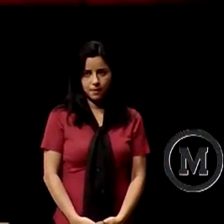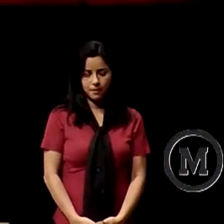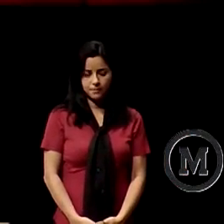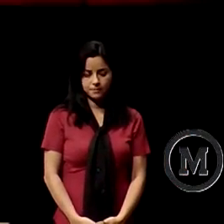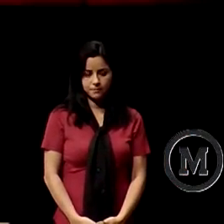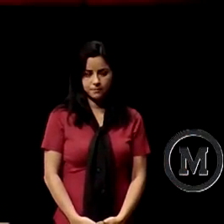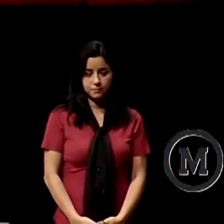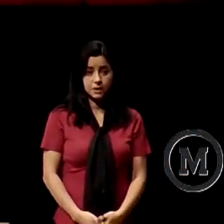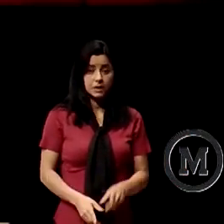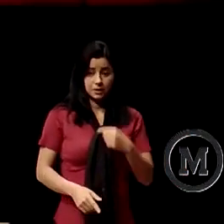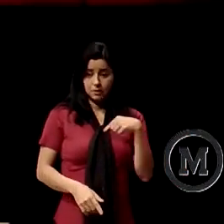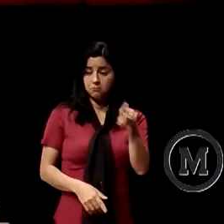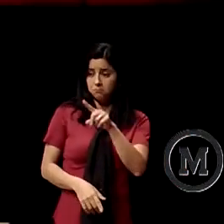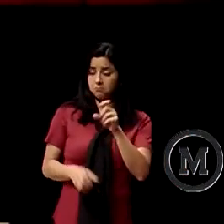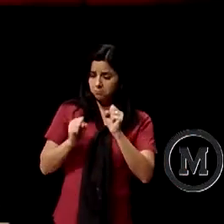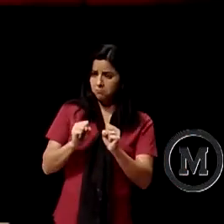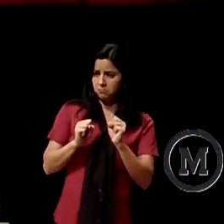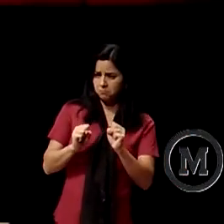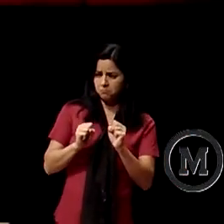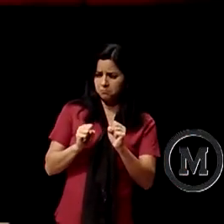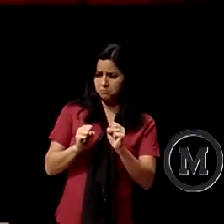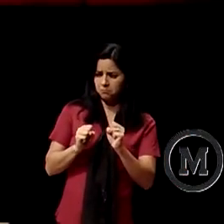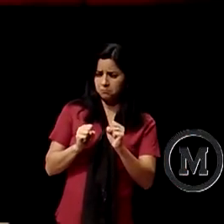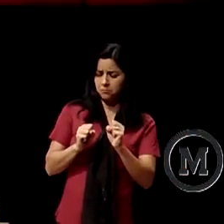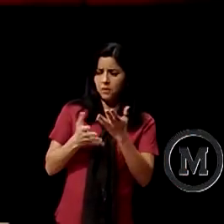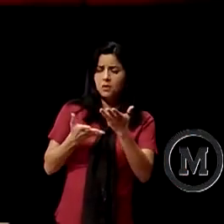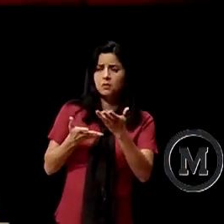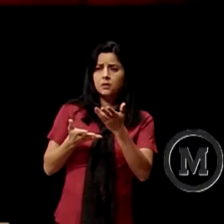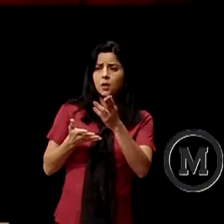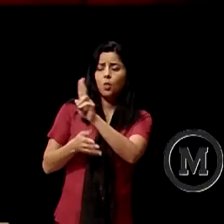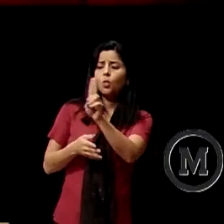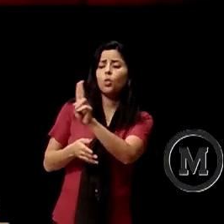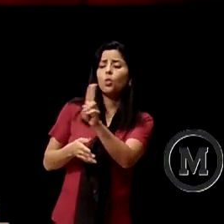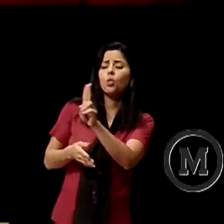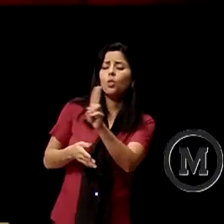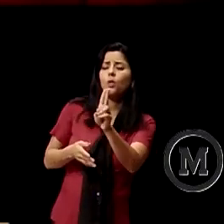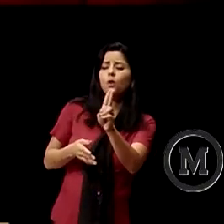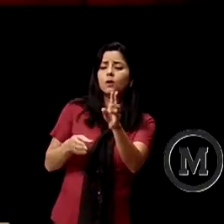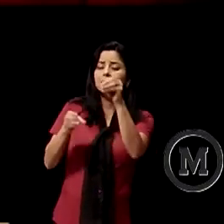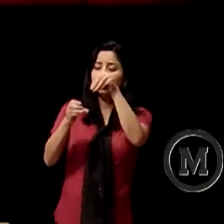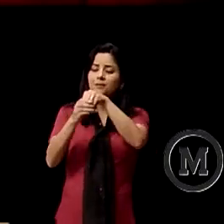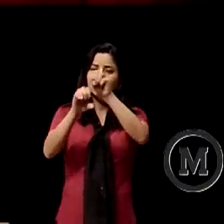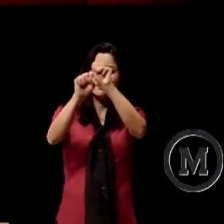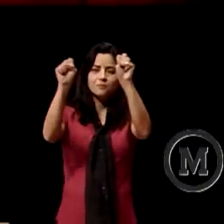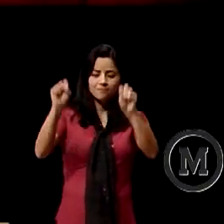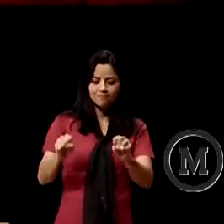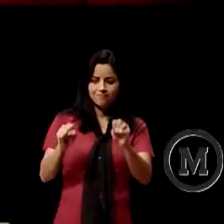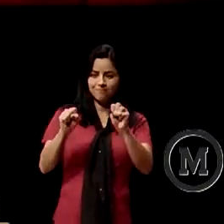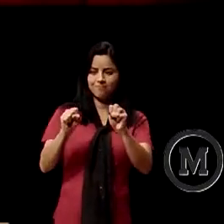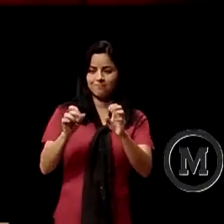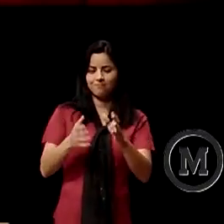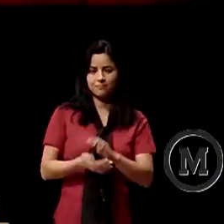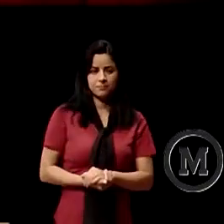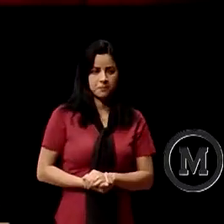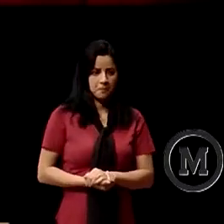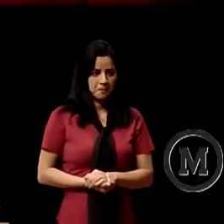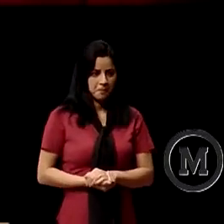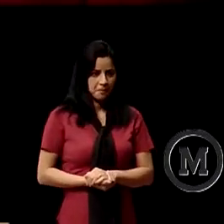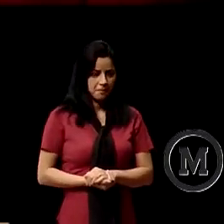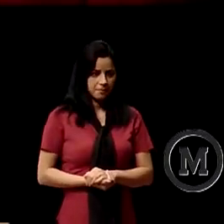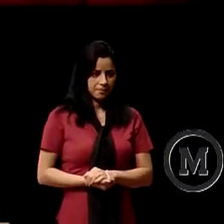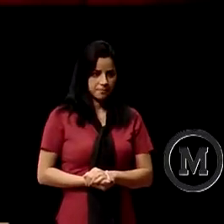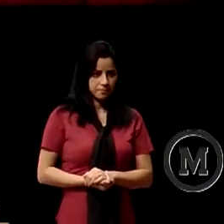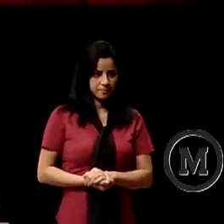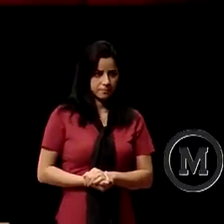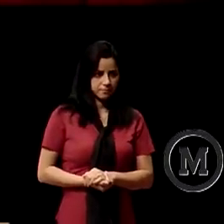subsystems. Então, nós podemos chamá-los de subsistemas. Each of them carrying out a special